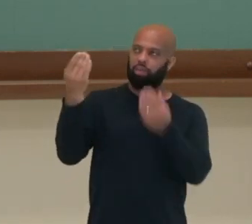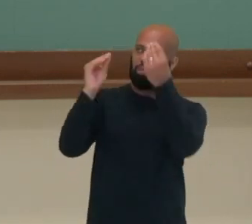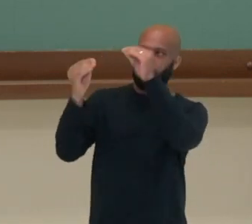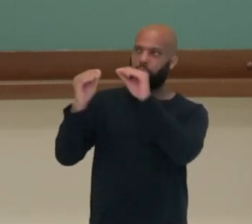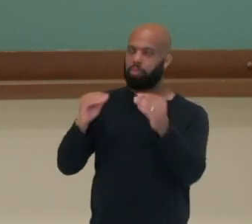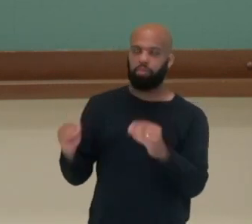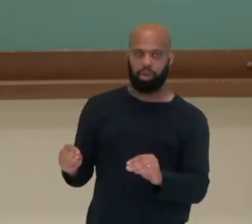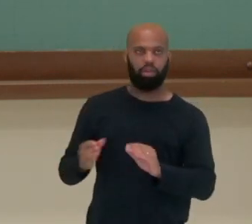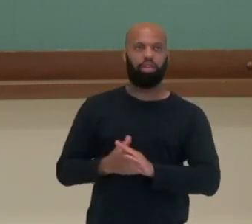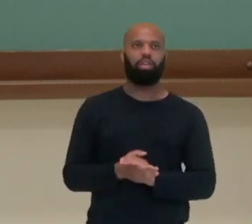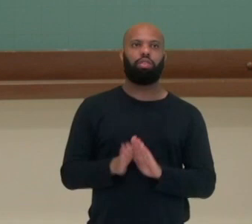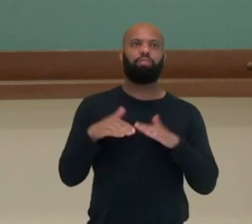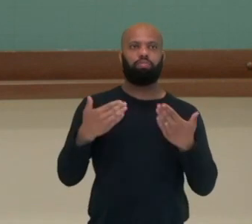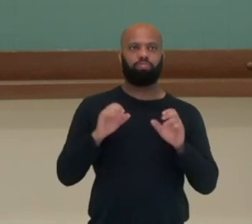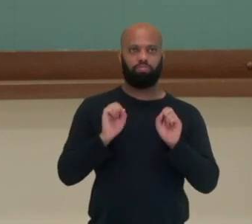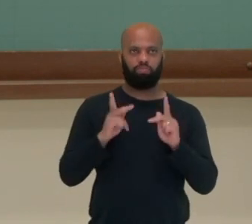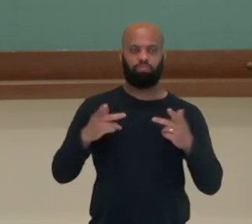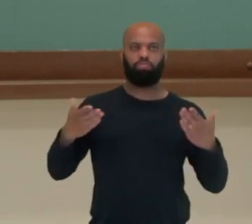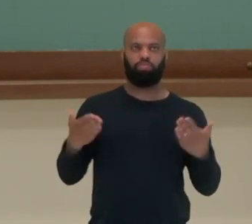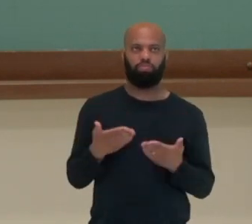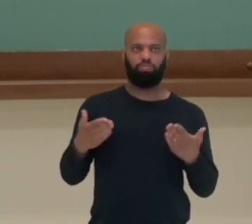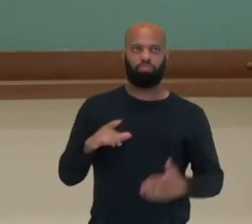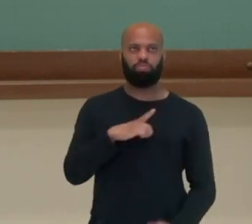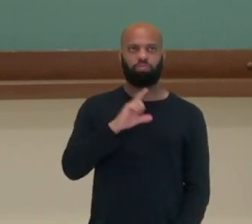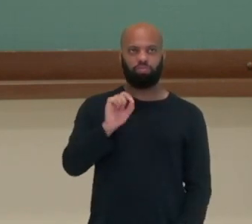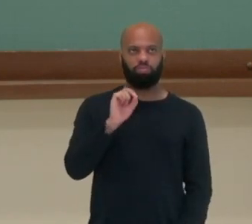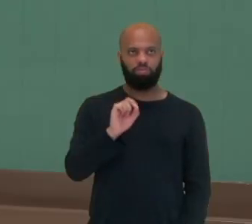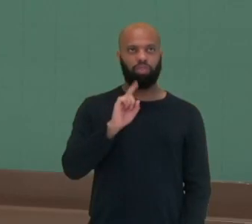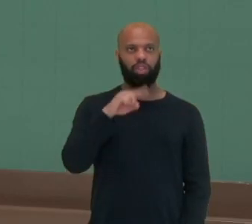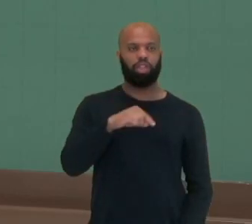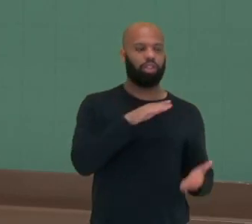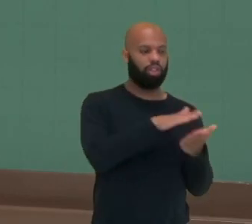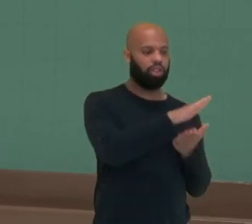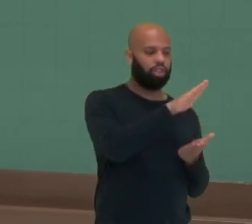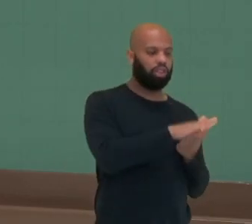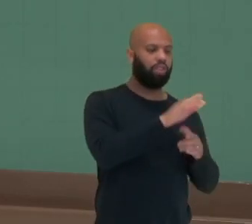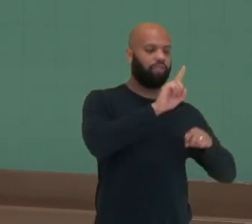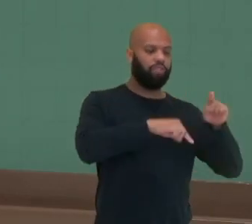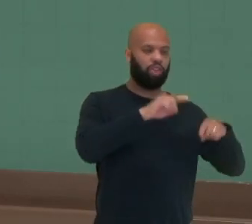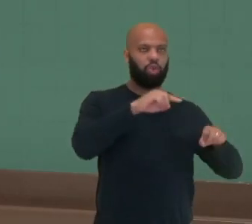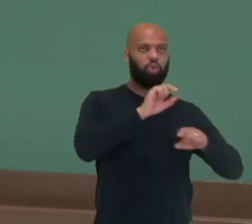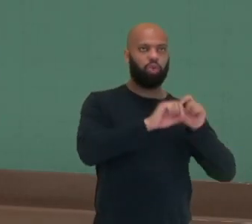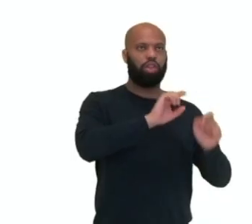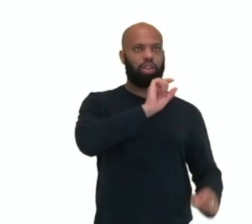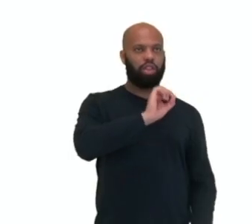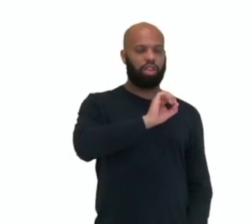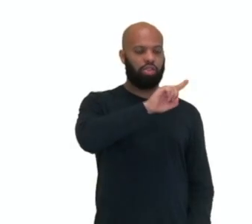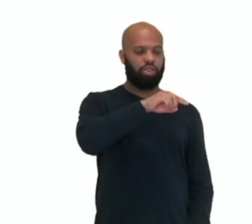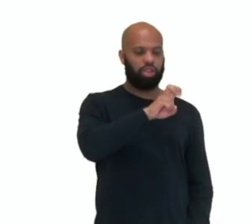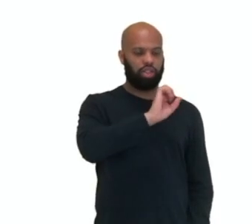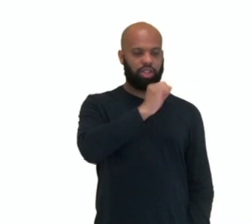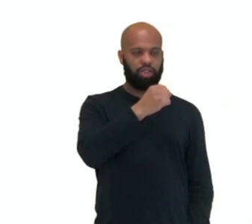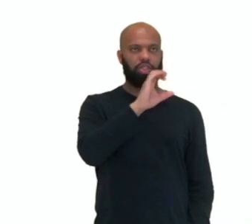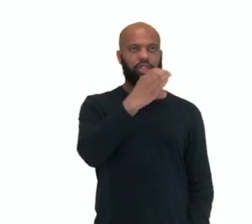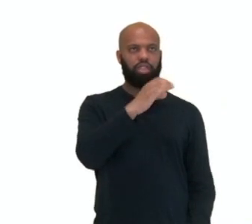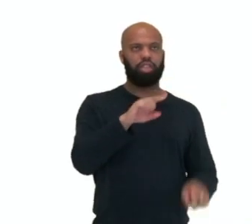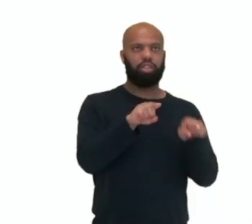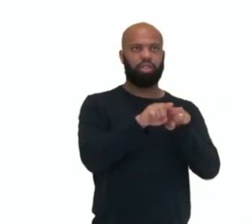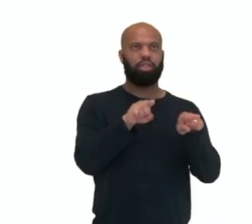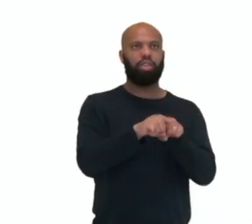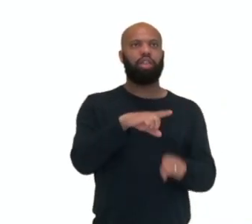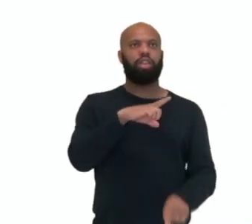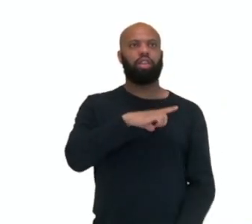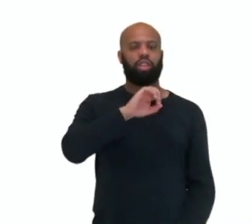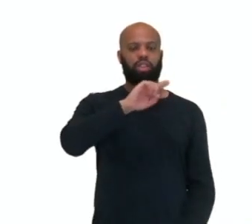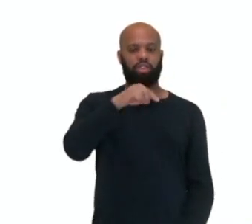Então vamos lá. Então pegamos aqui os custos variáveis, que são 85 centavos, mais os